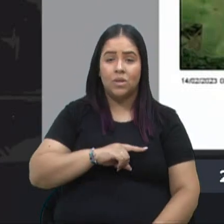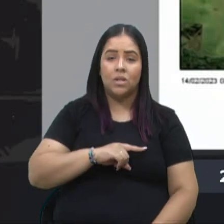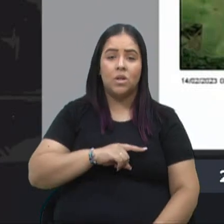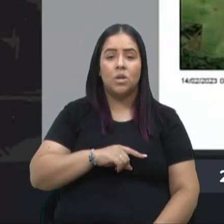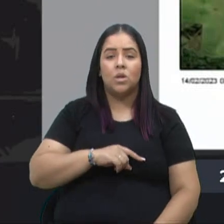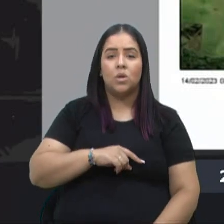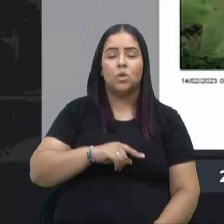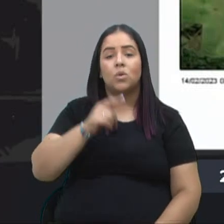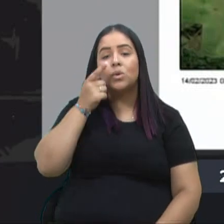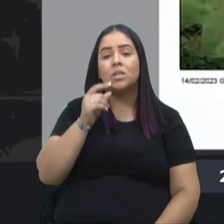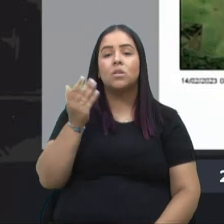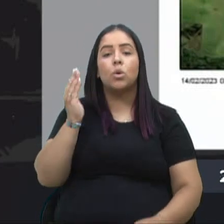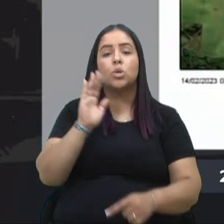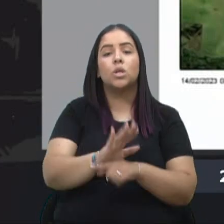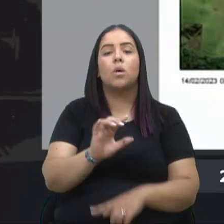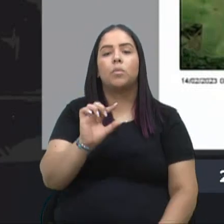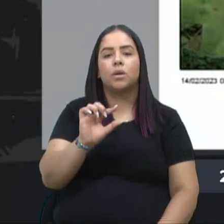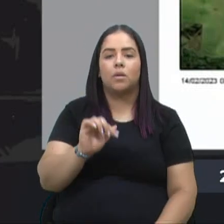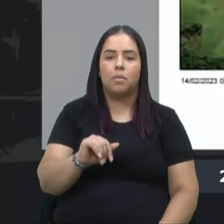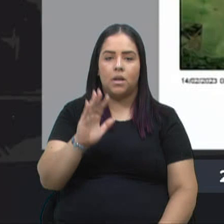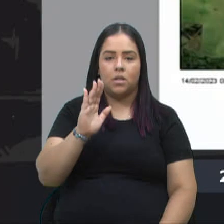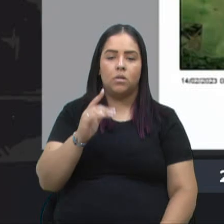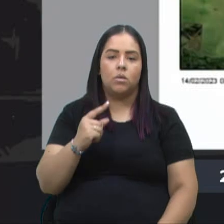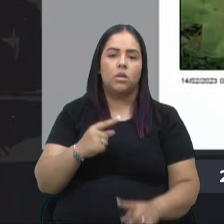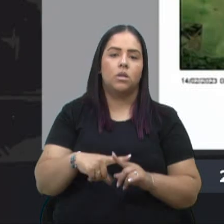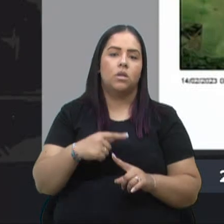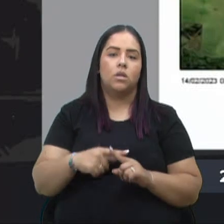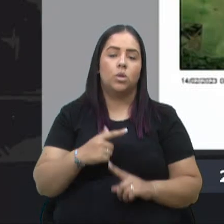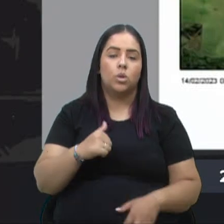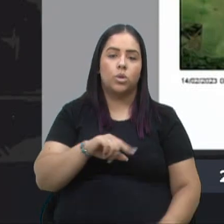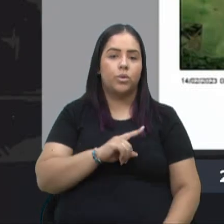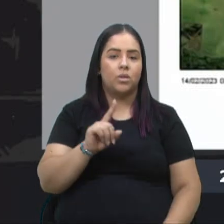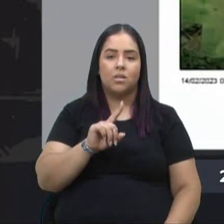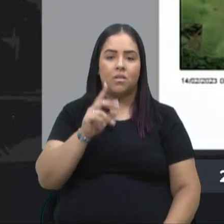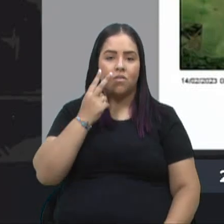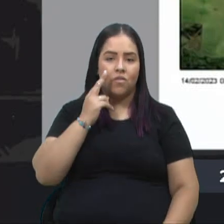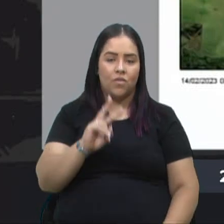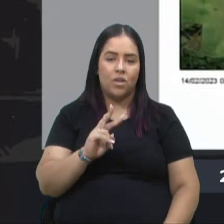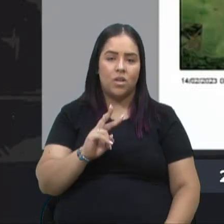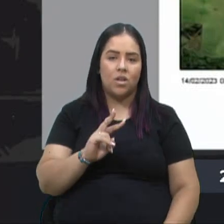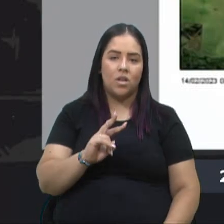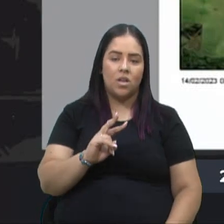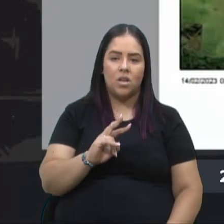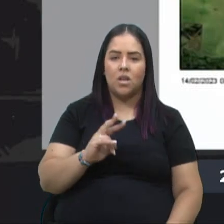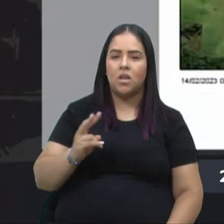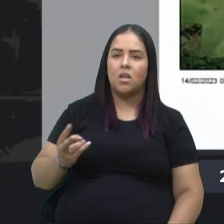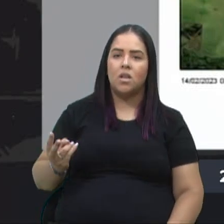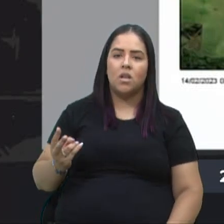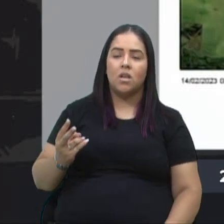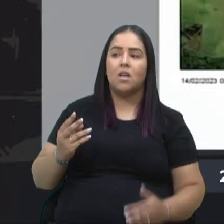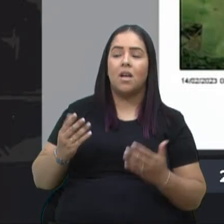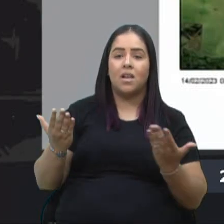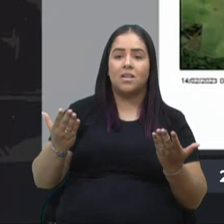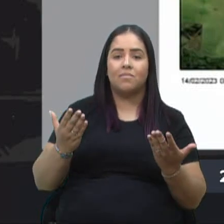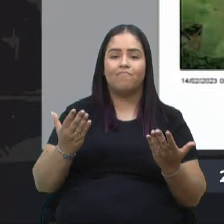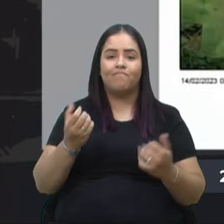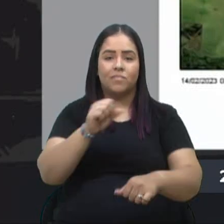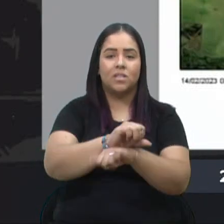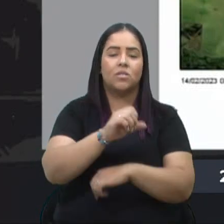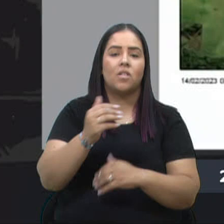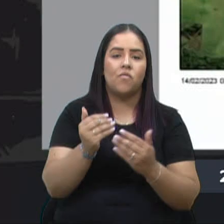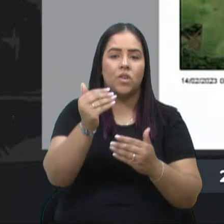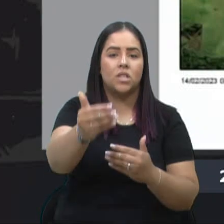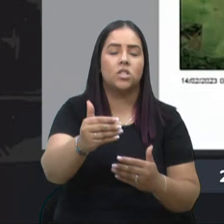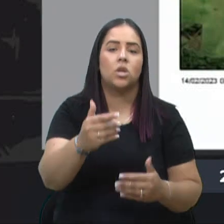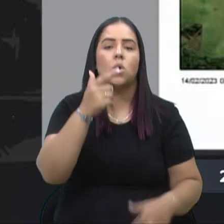consiga Auxiliar Um pouquinho mais porque a gente não vê uma luz ali na frente escutando os meteorologistas que isso possa